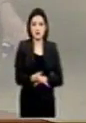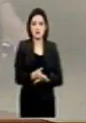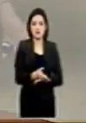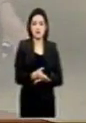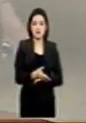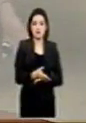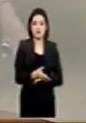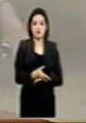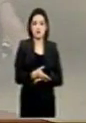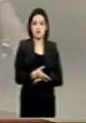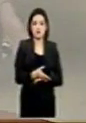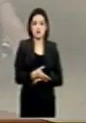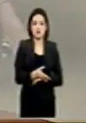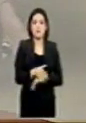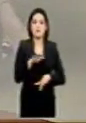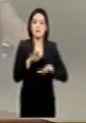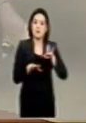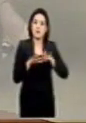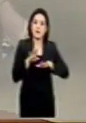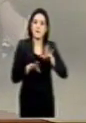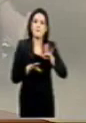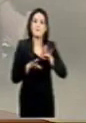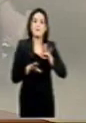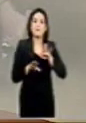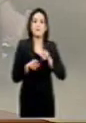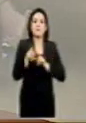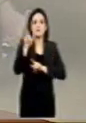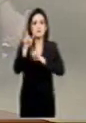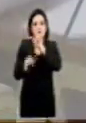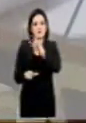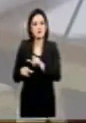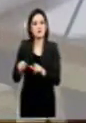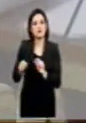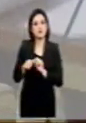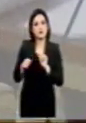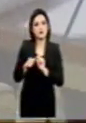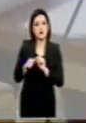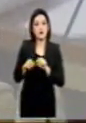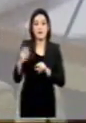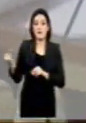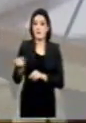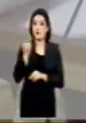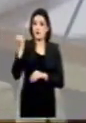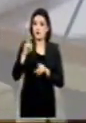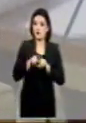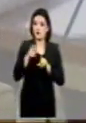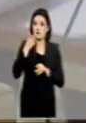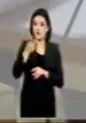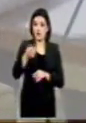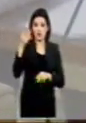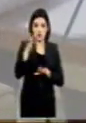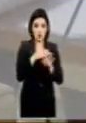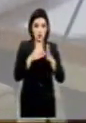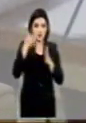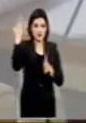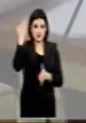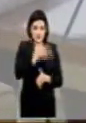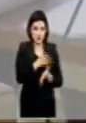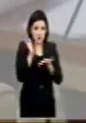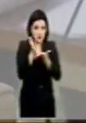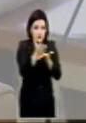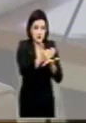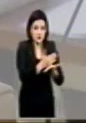aos agentes detentores de foro por prerrogativa. Importante ressaltar que essas provas colhidas não